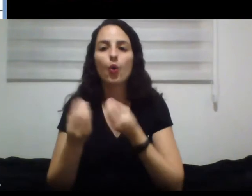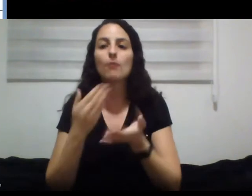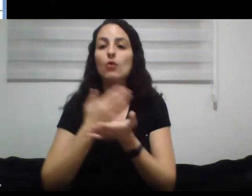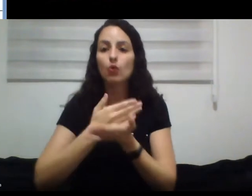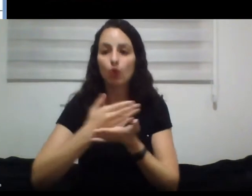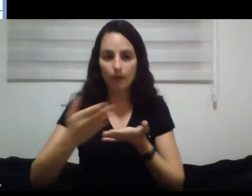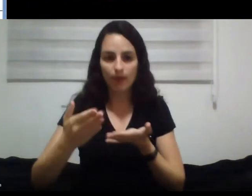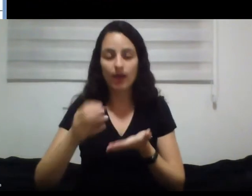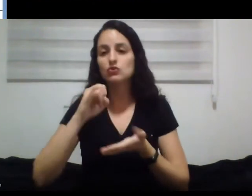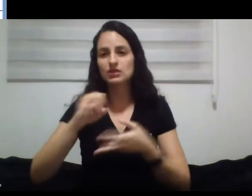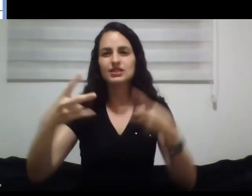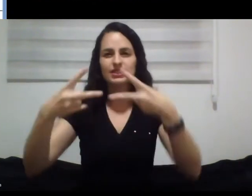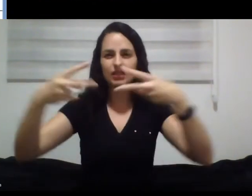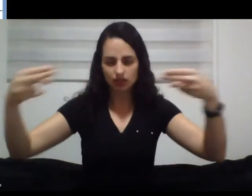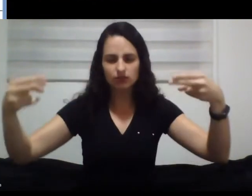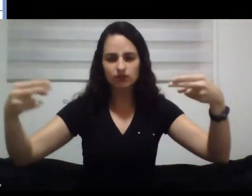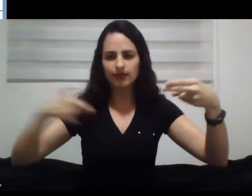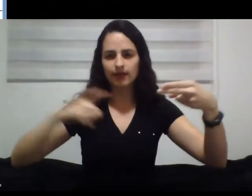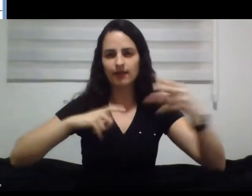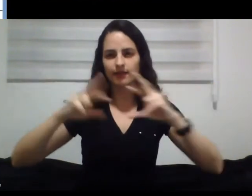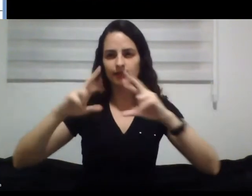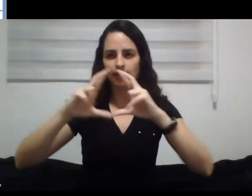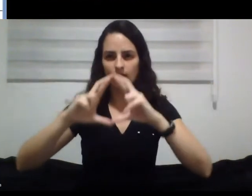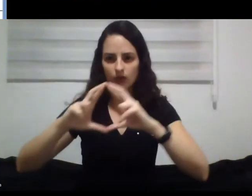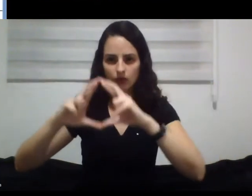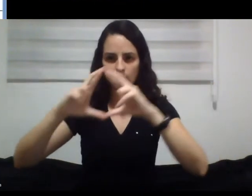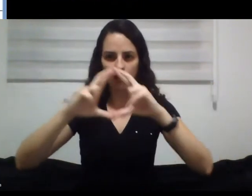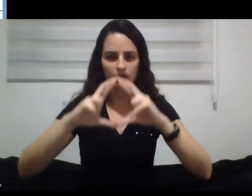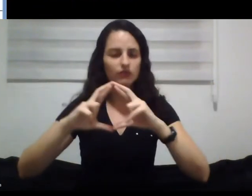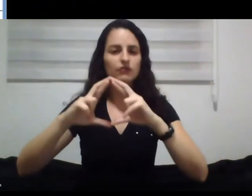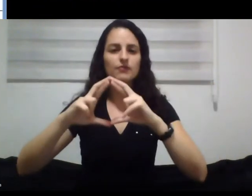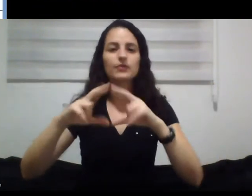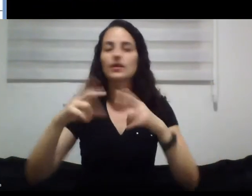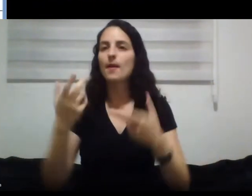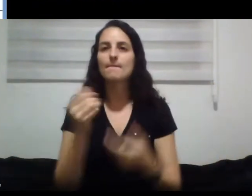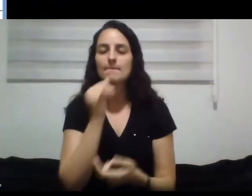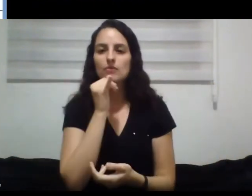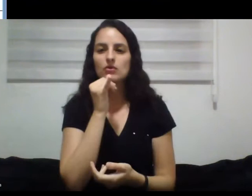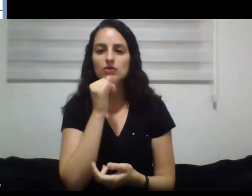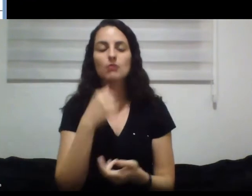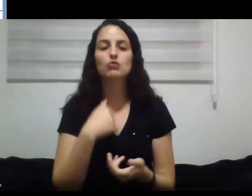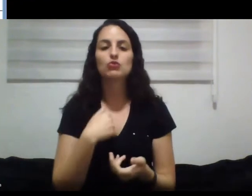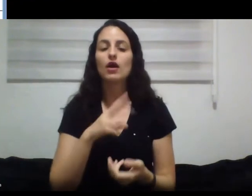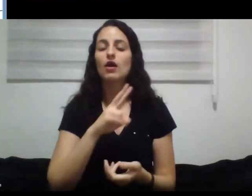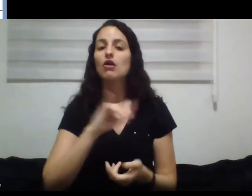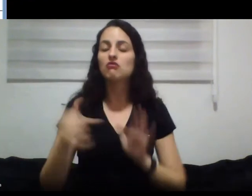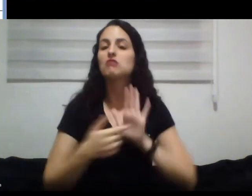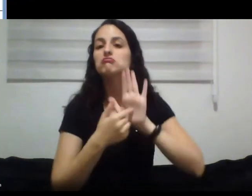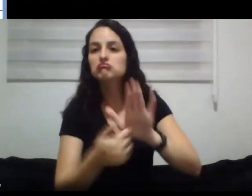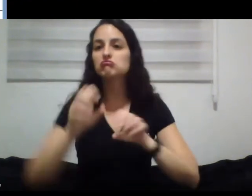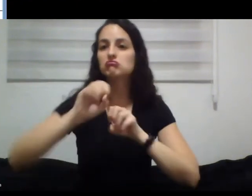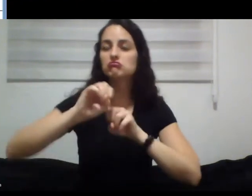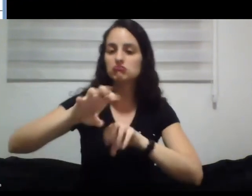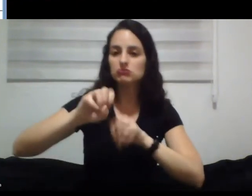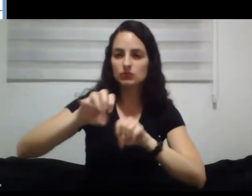acontecerem. Os alunos precisam desses feedbacks ao longo do período, eles vão ter que ser acompanhados,